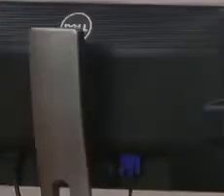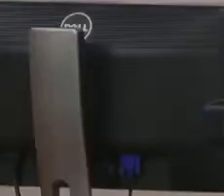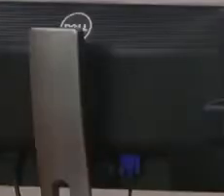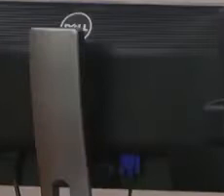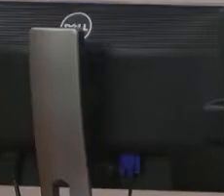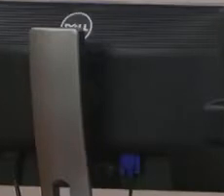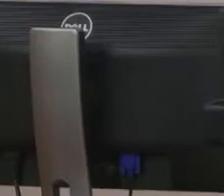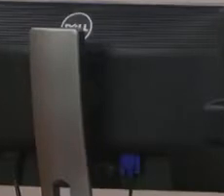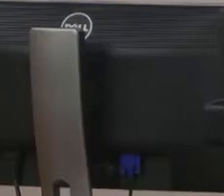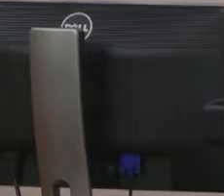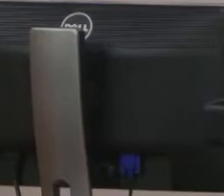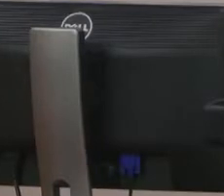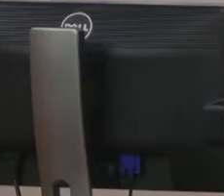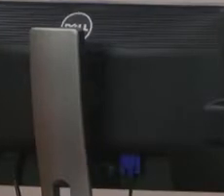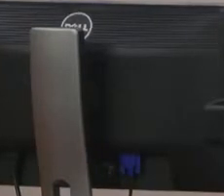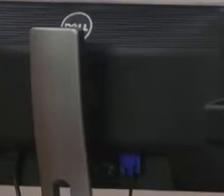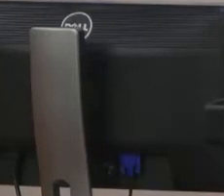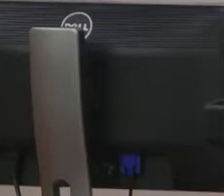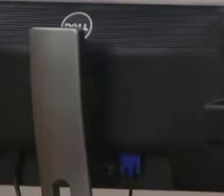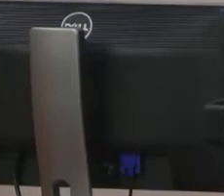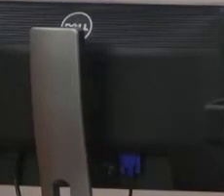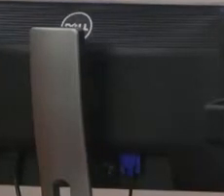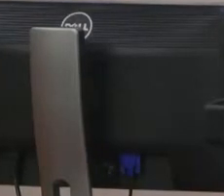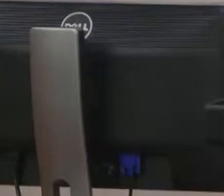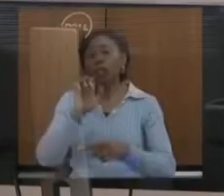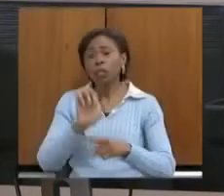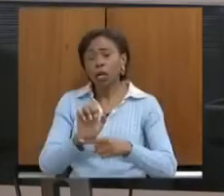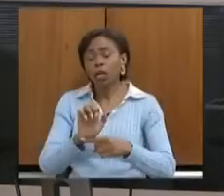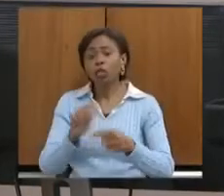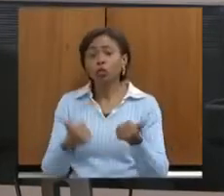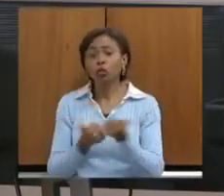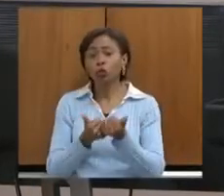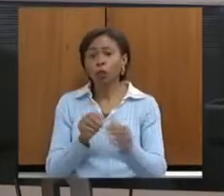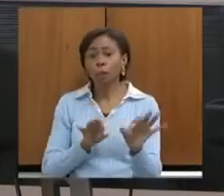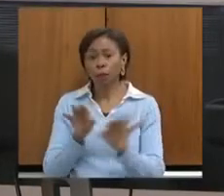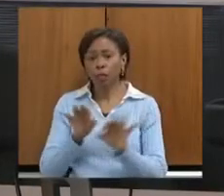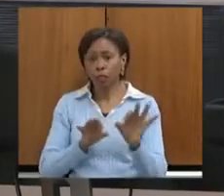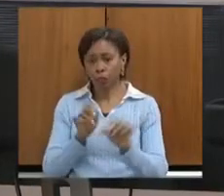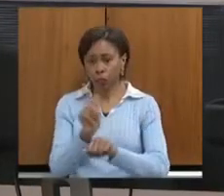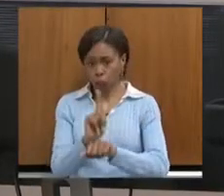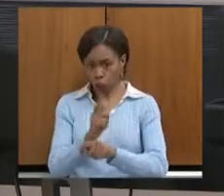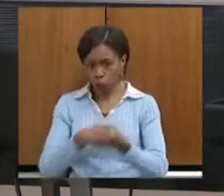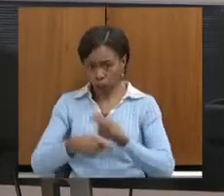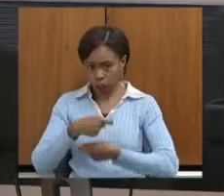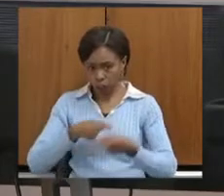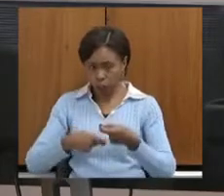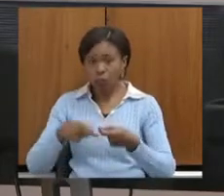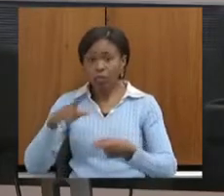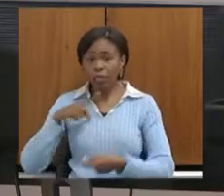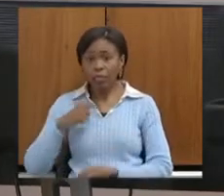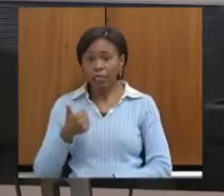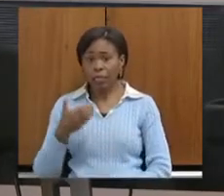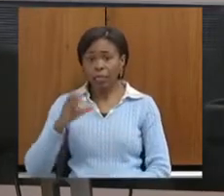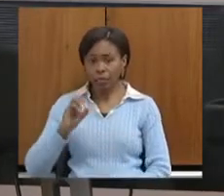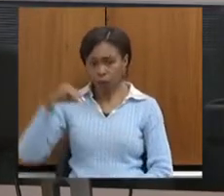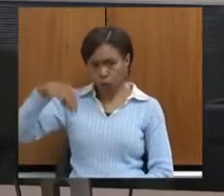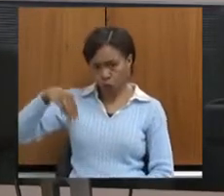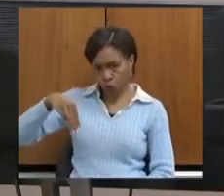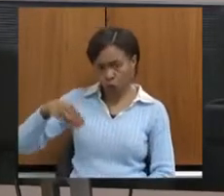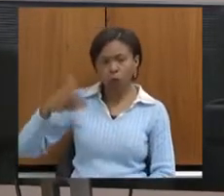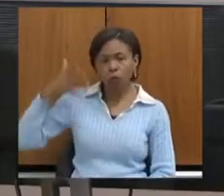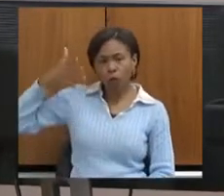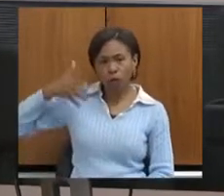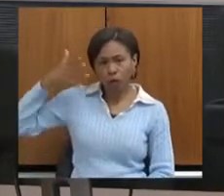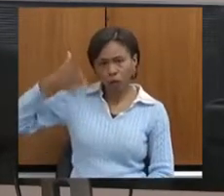secretário de junto da Secretaria de Estado adjunta de planejamento e gestão que disporá de dez minutos para